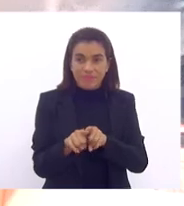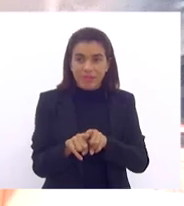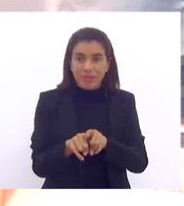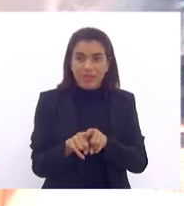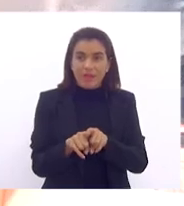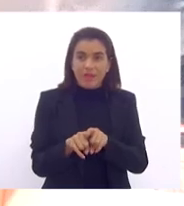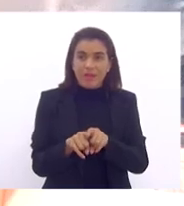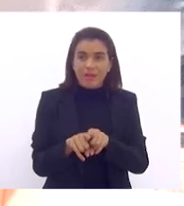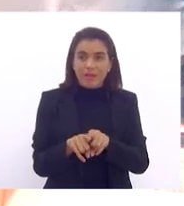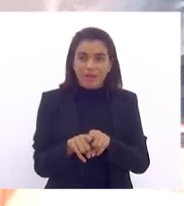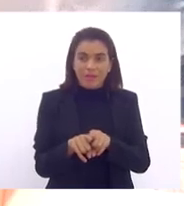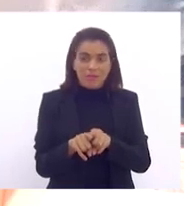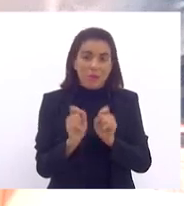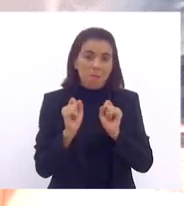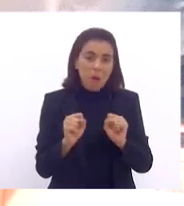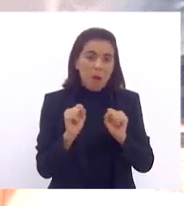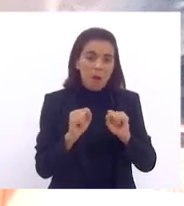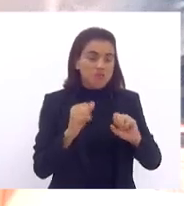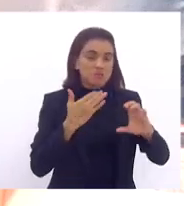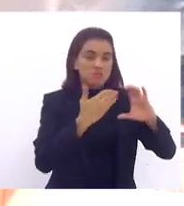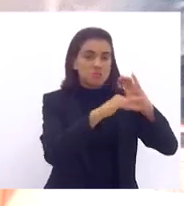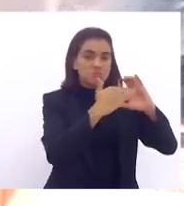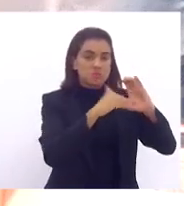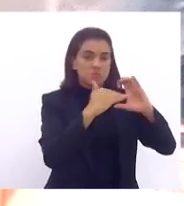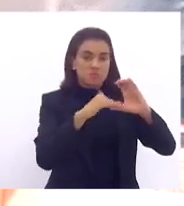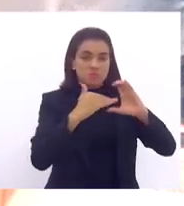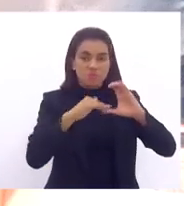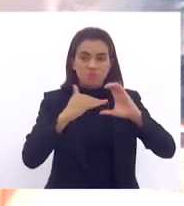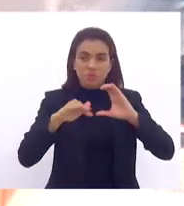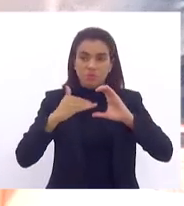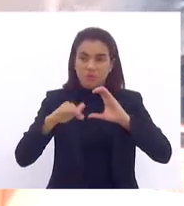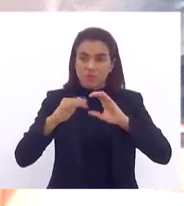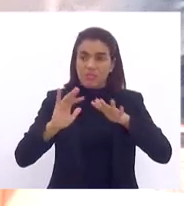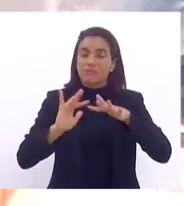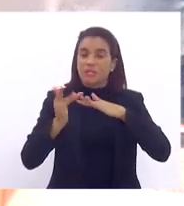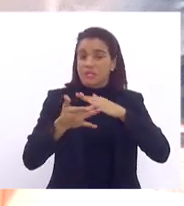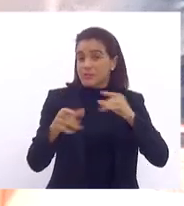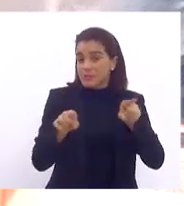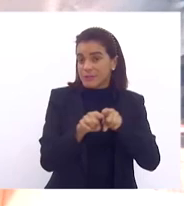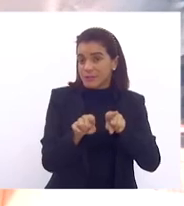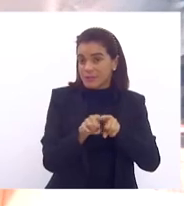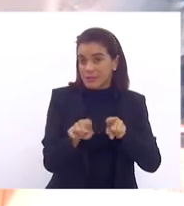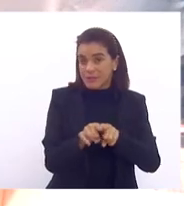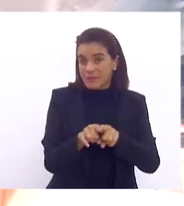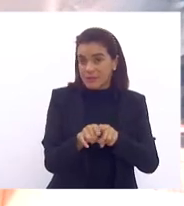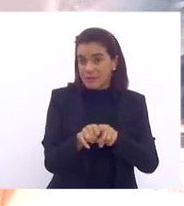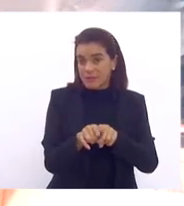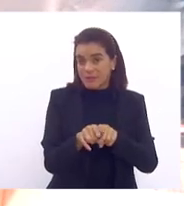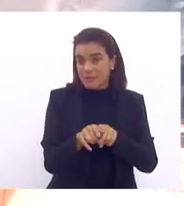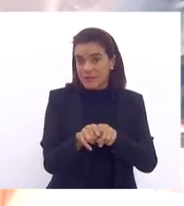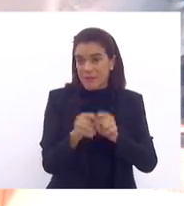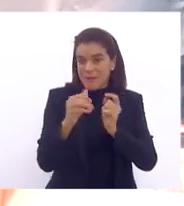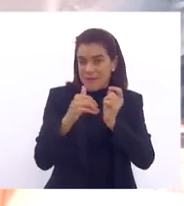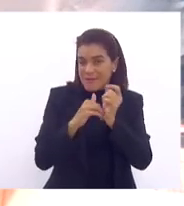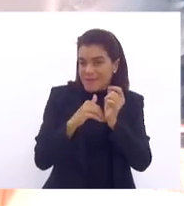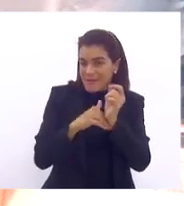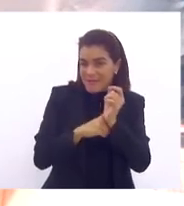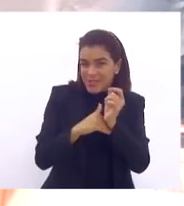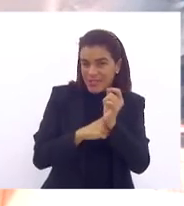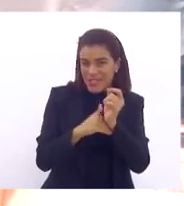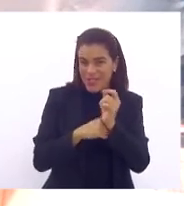para ele poros mais variados meios inclusive pelas redes sociais Ah mas sigilo de fonte para